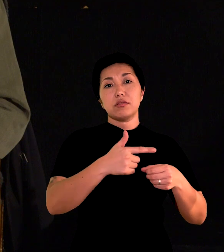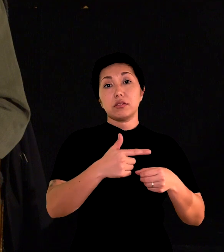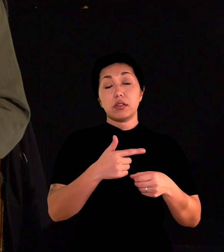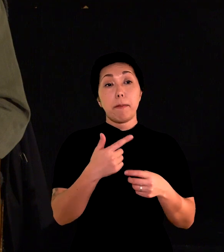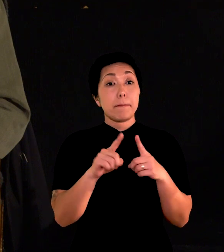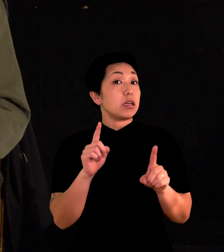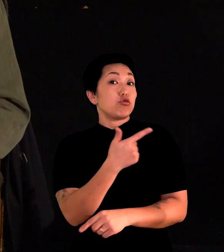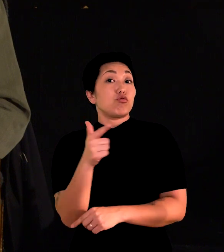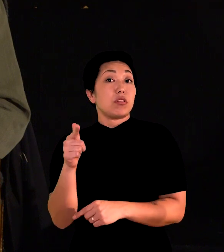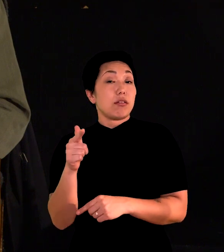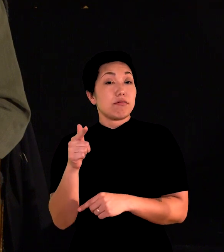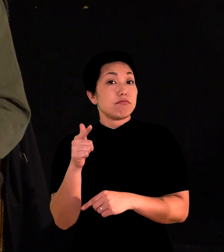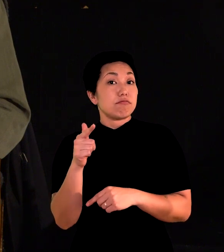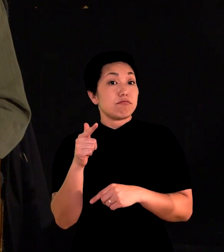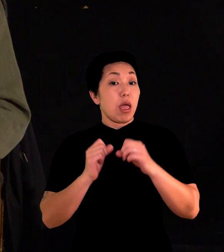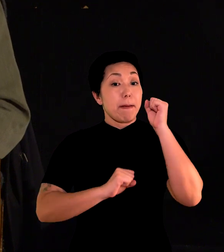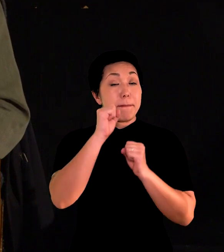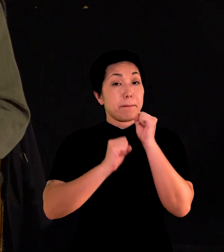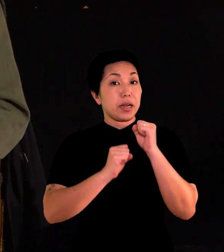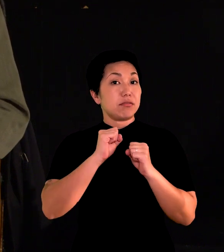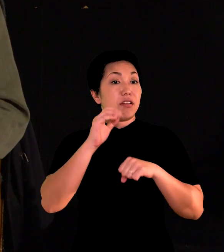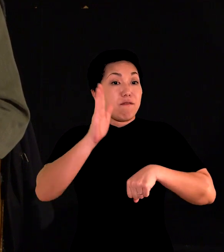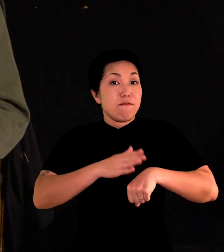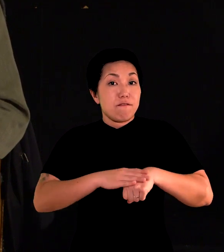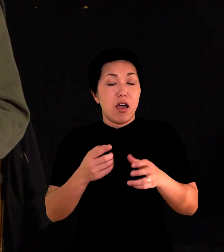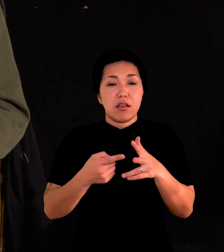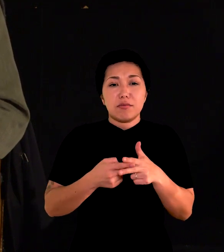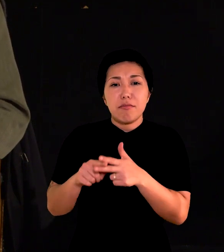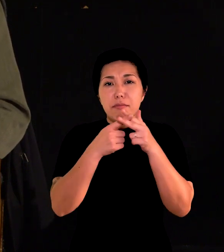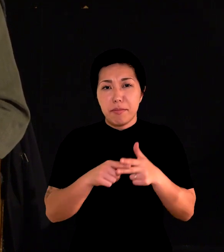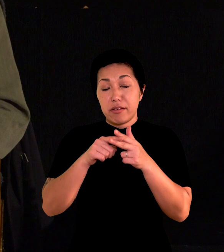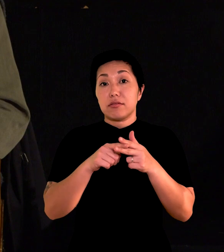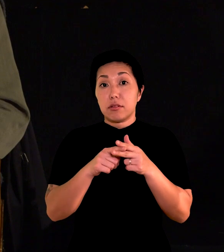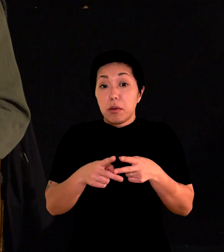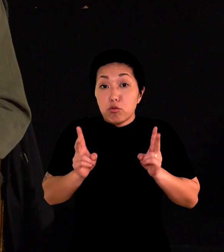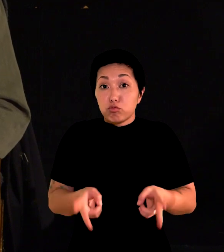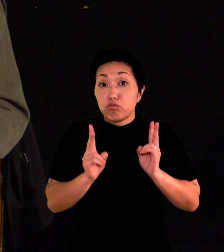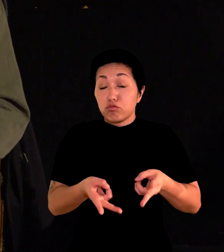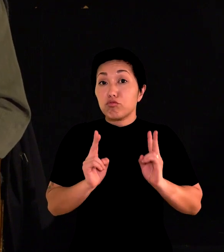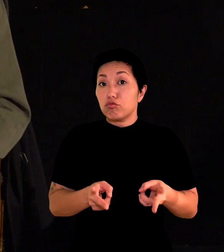gasolina, a gente não tenha mais fabricante de peças para poder